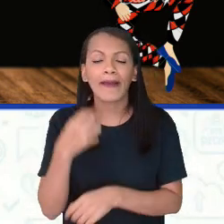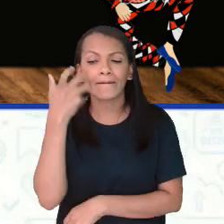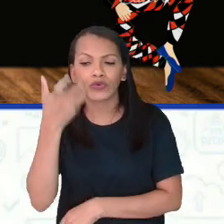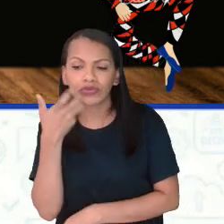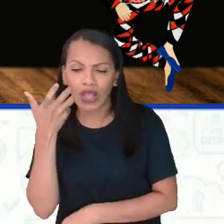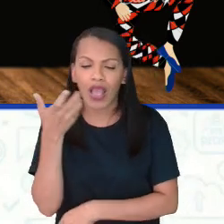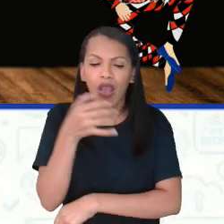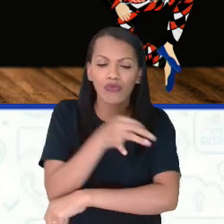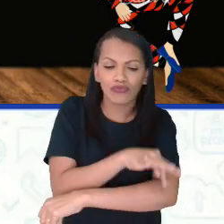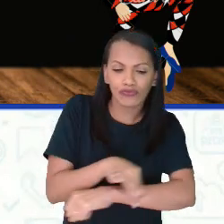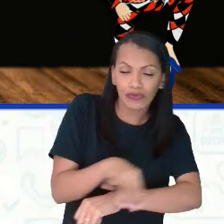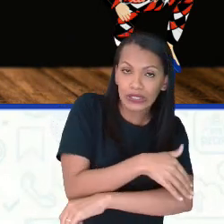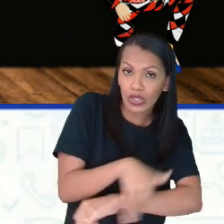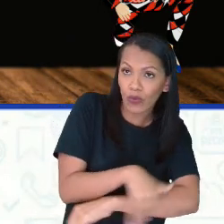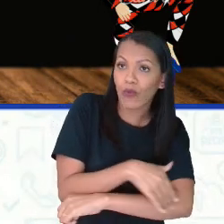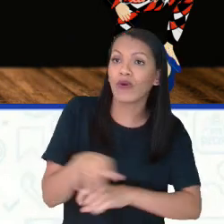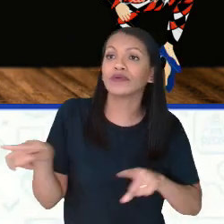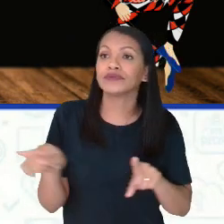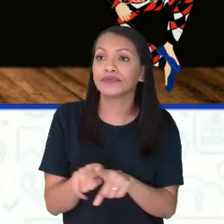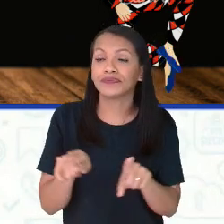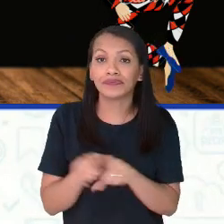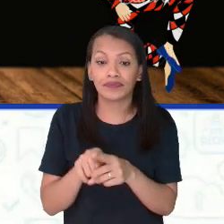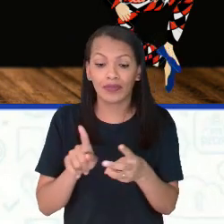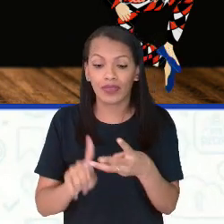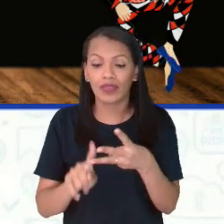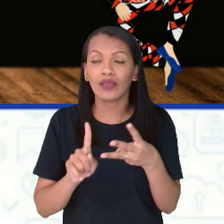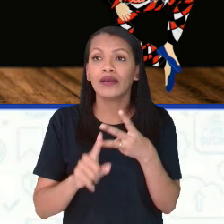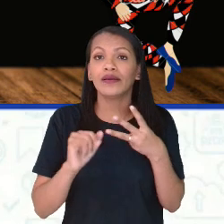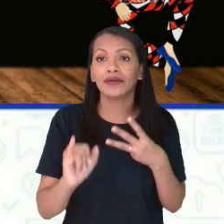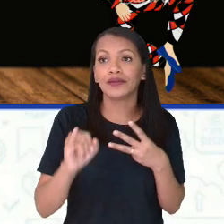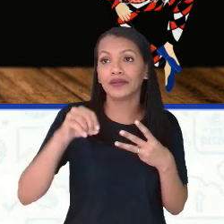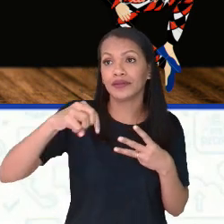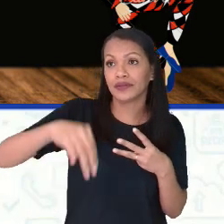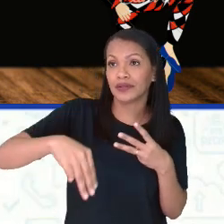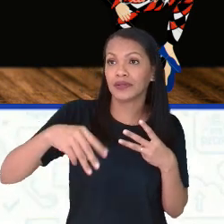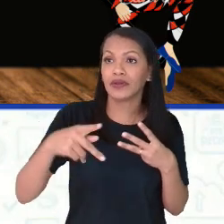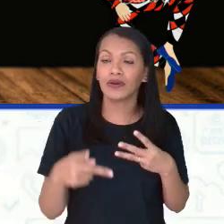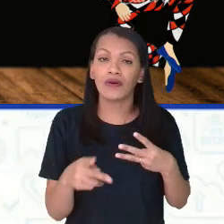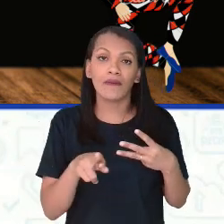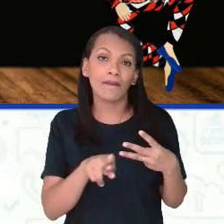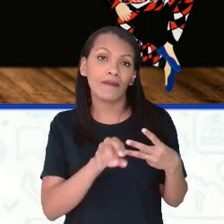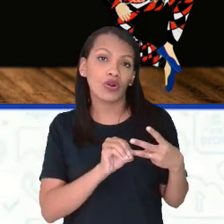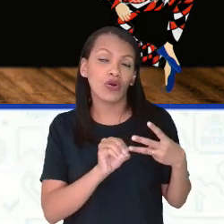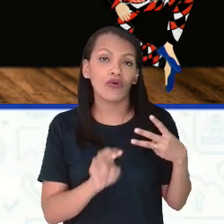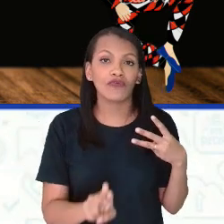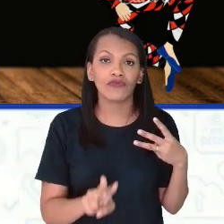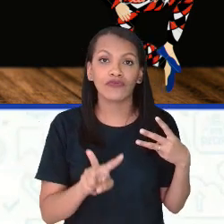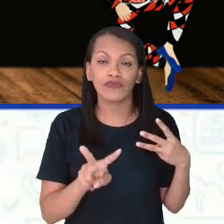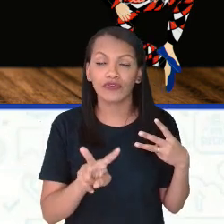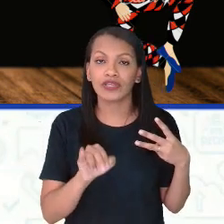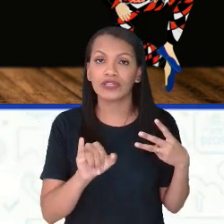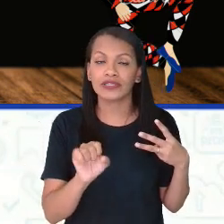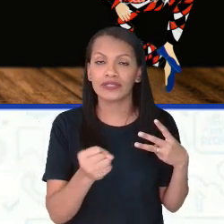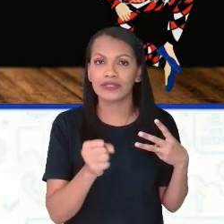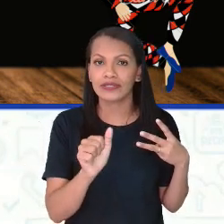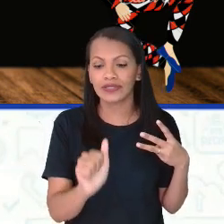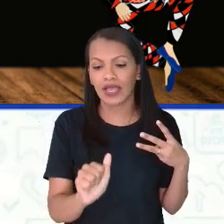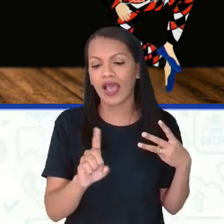né? O improvisado, que o teatro de rua é feito de improviso,